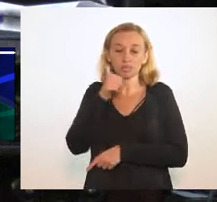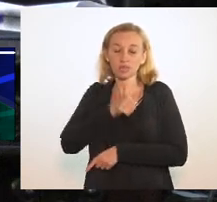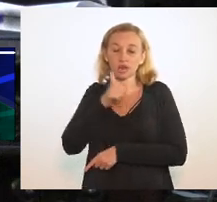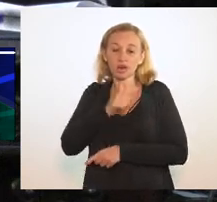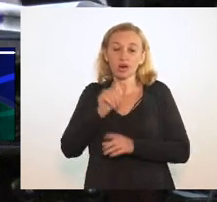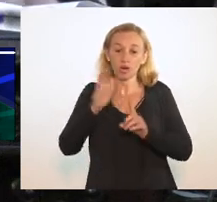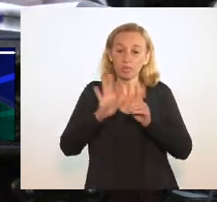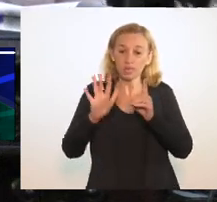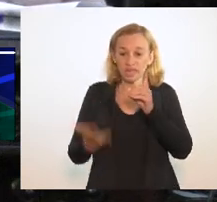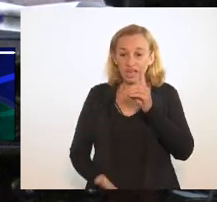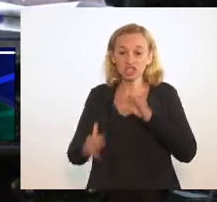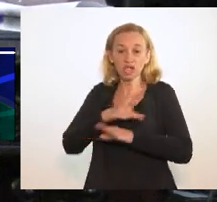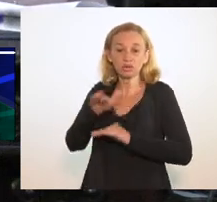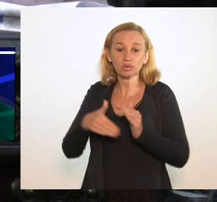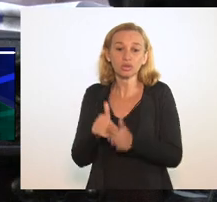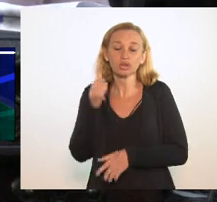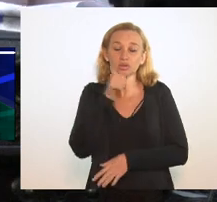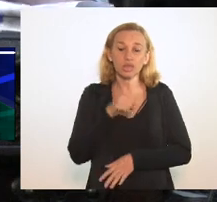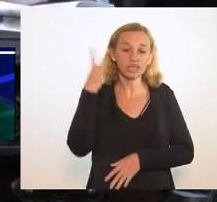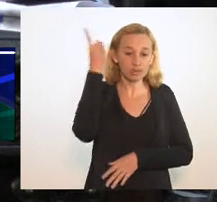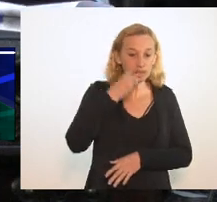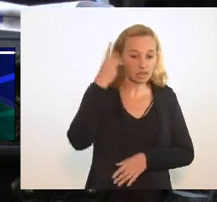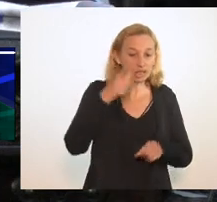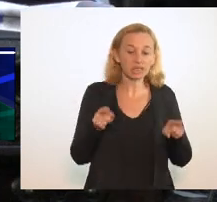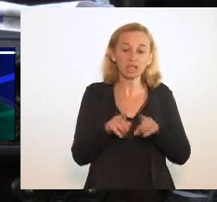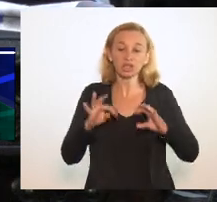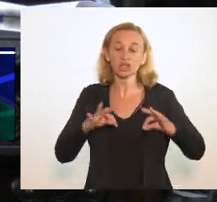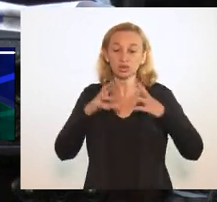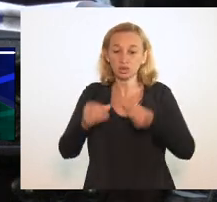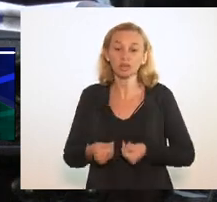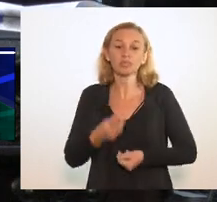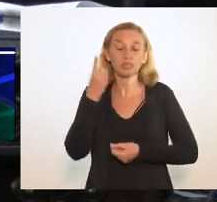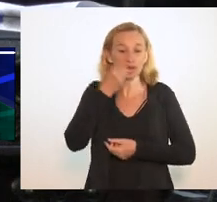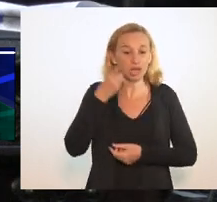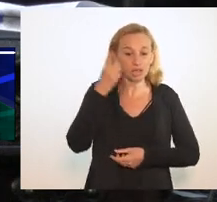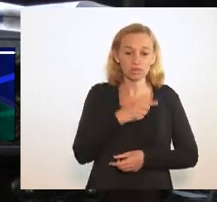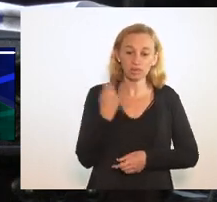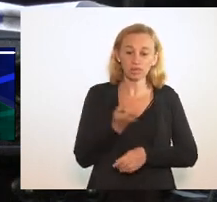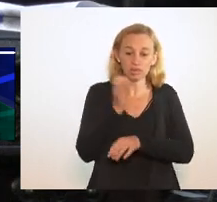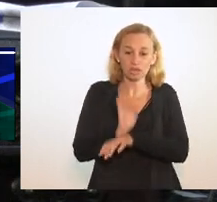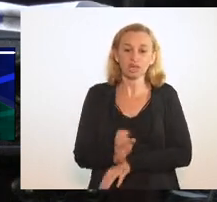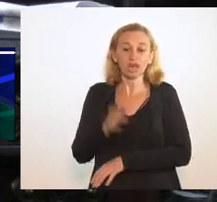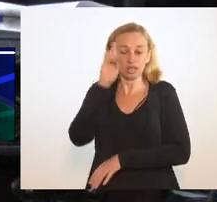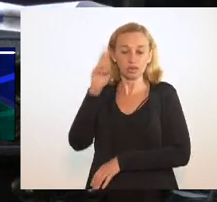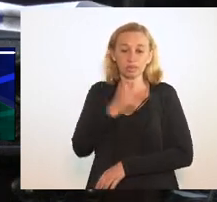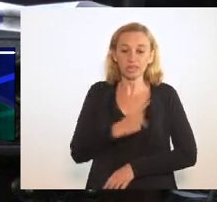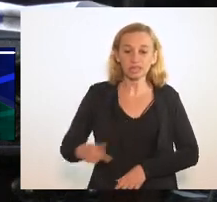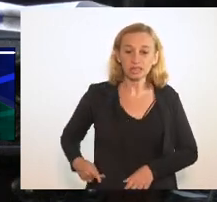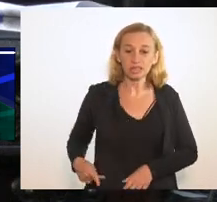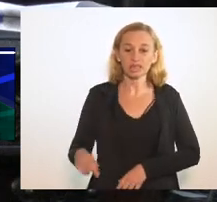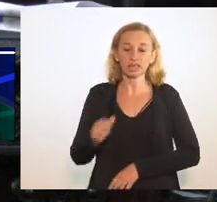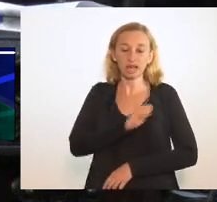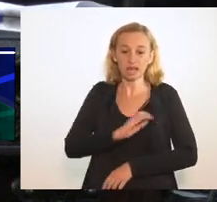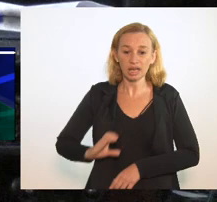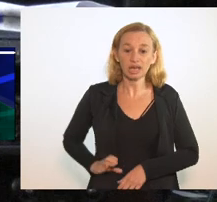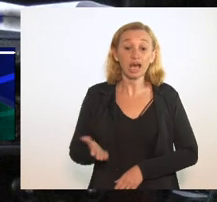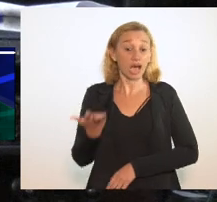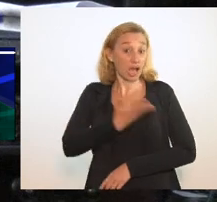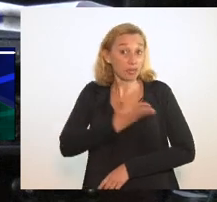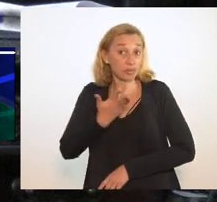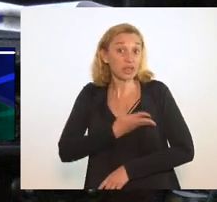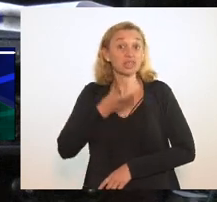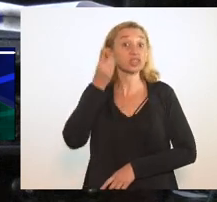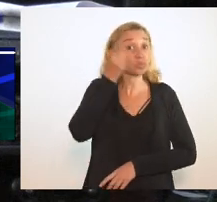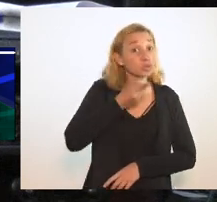deputadas e em homenagem às mulheres do nosso Estado. Senhor presidente da Alerj, queridas colegas